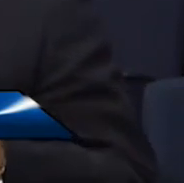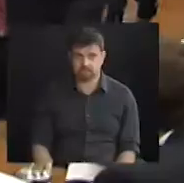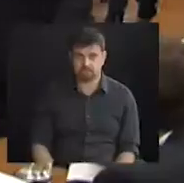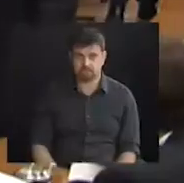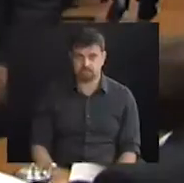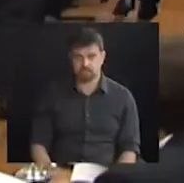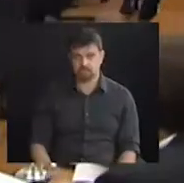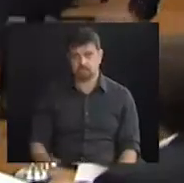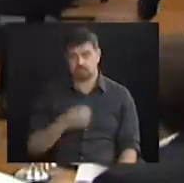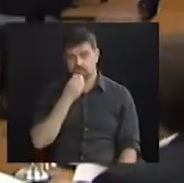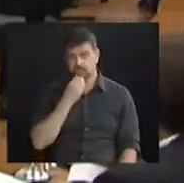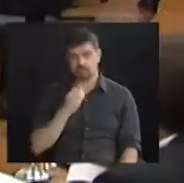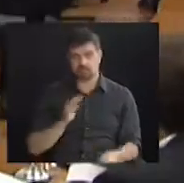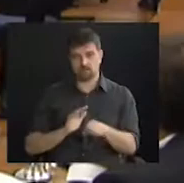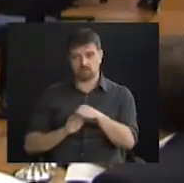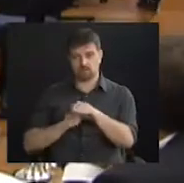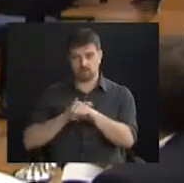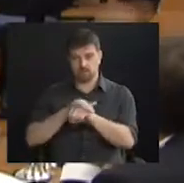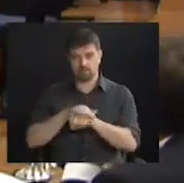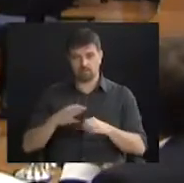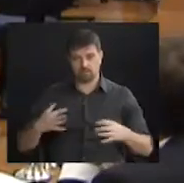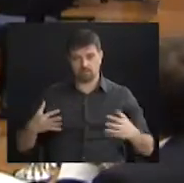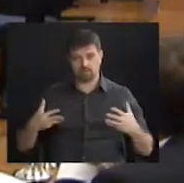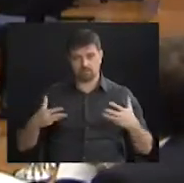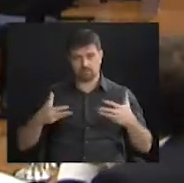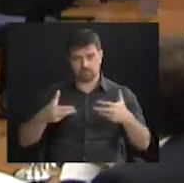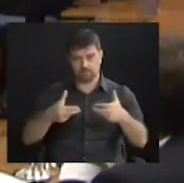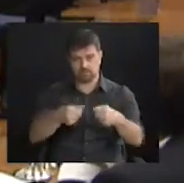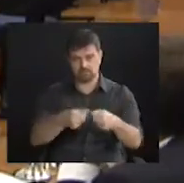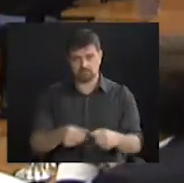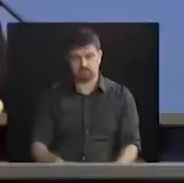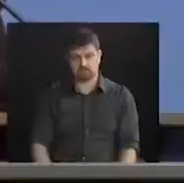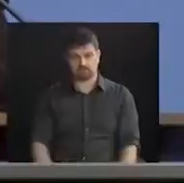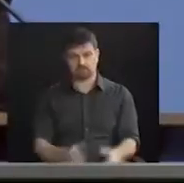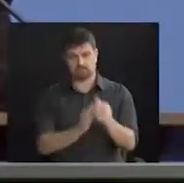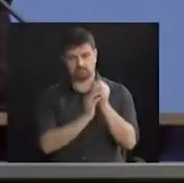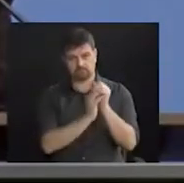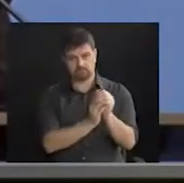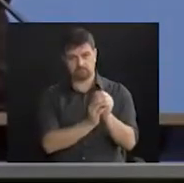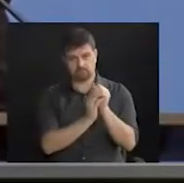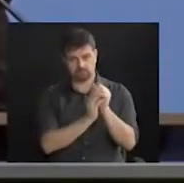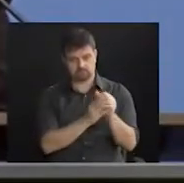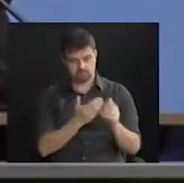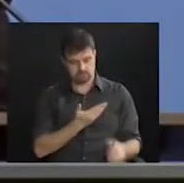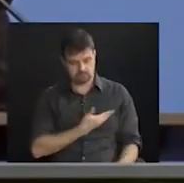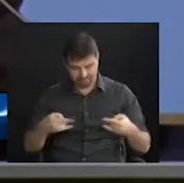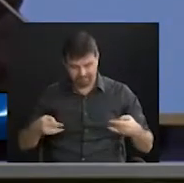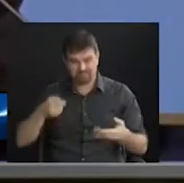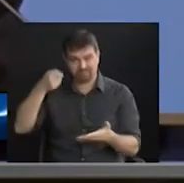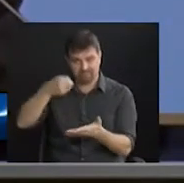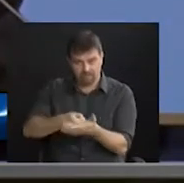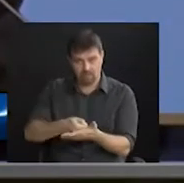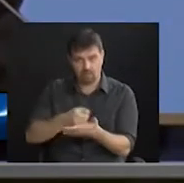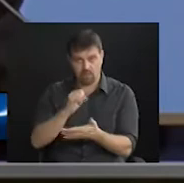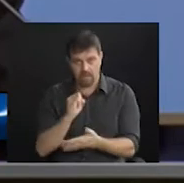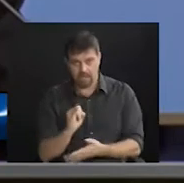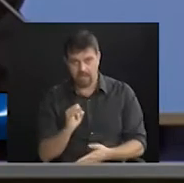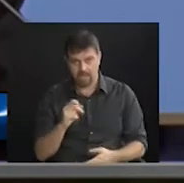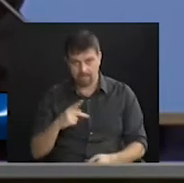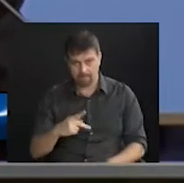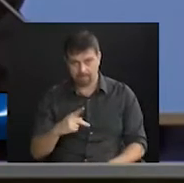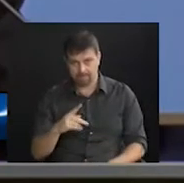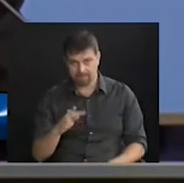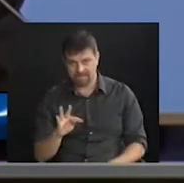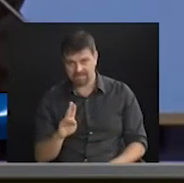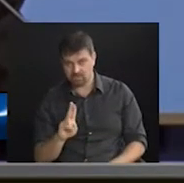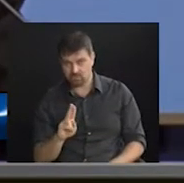pode ter dois de móveis o projeto de lei do executivo teve origem na Câmara por meio da vereadora Neuza do São João pela primeira